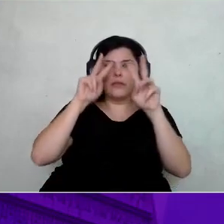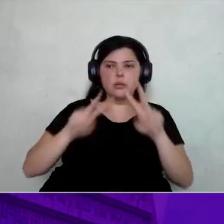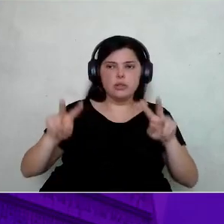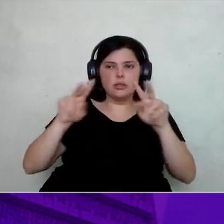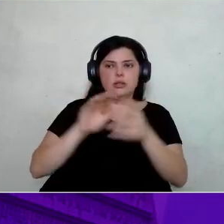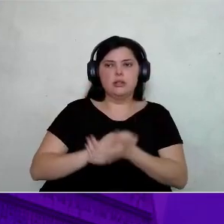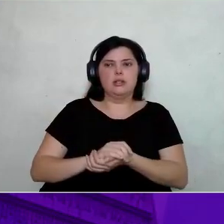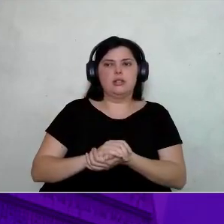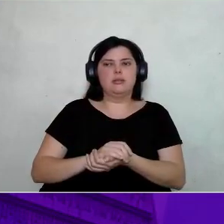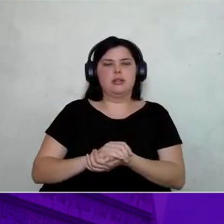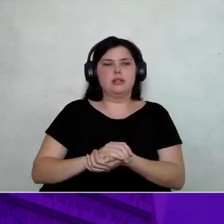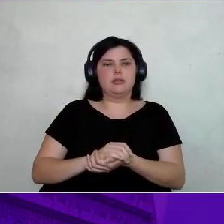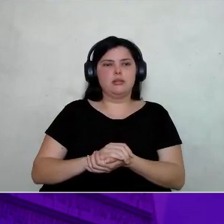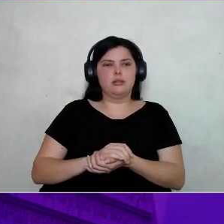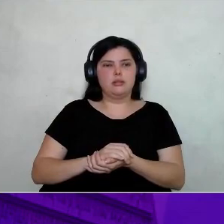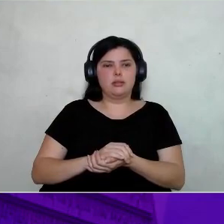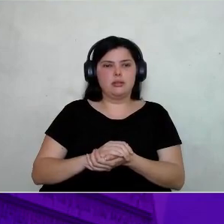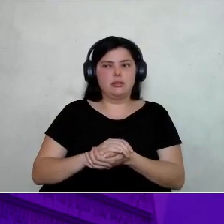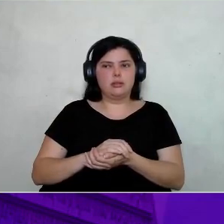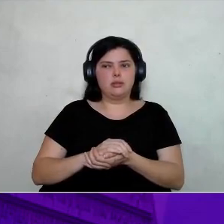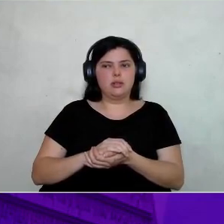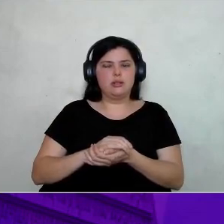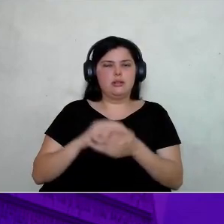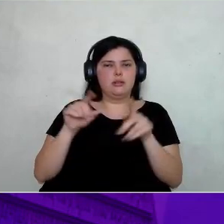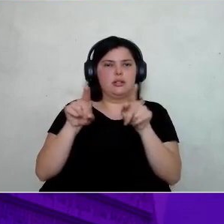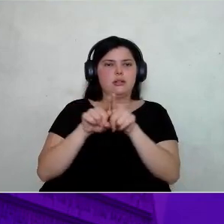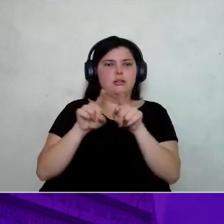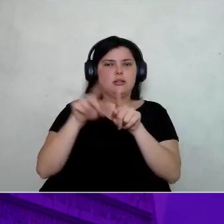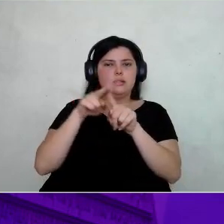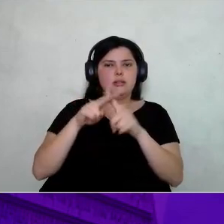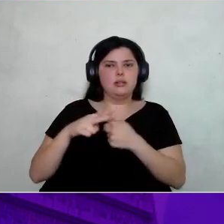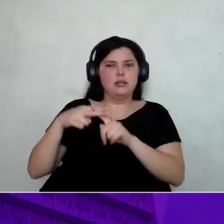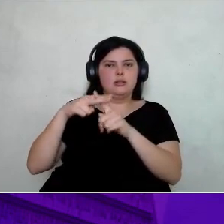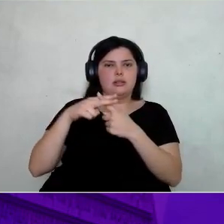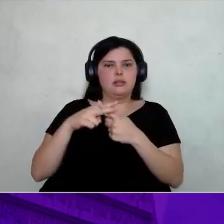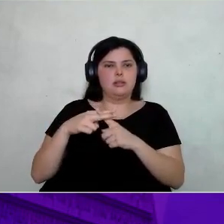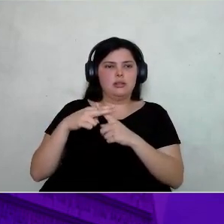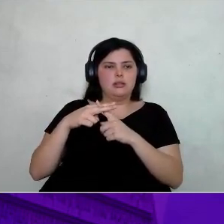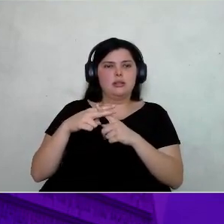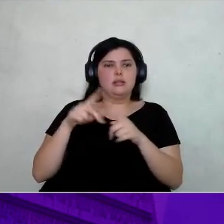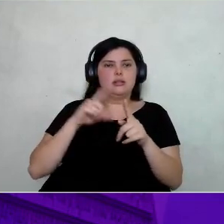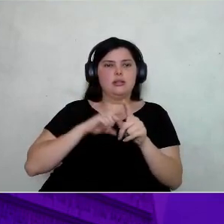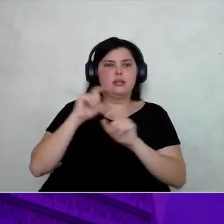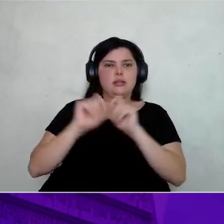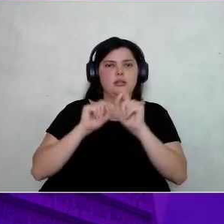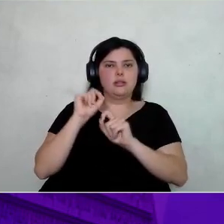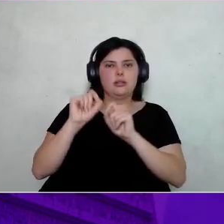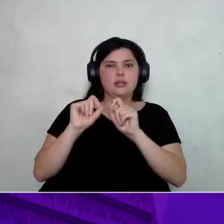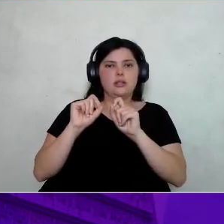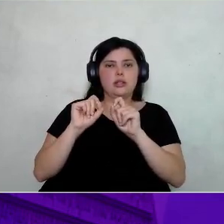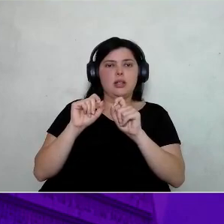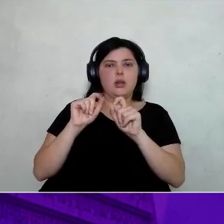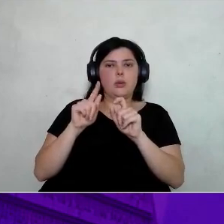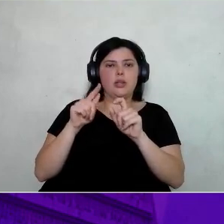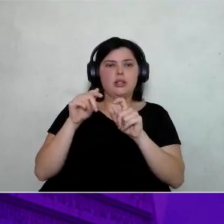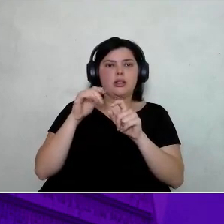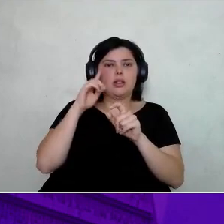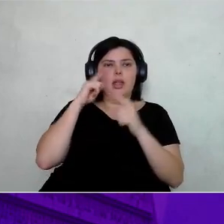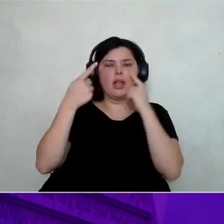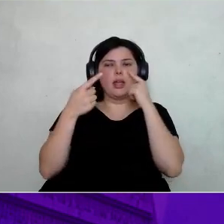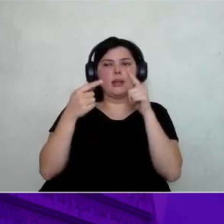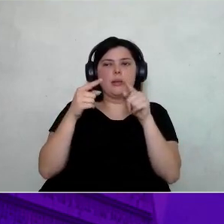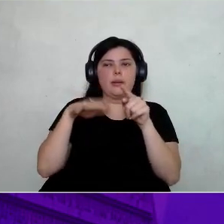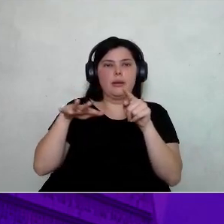Posso usar uma outra ferramenta? Existe o que a gente chama de QuickSight. Então, dentro do